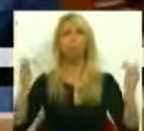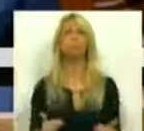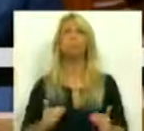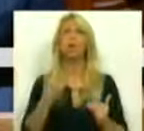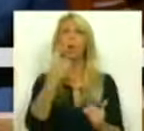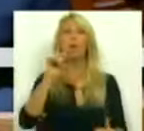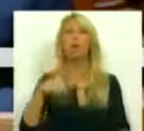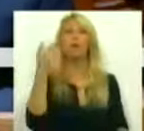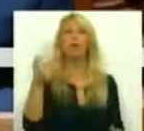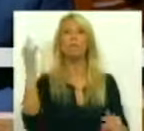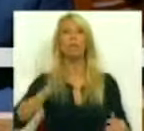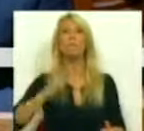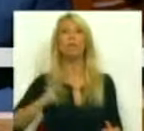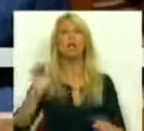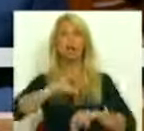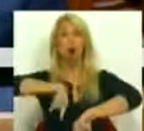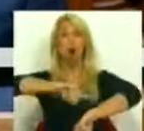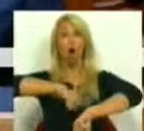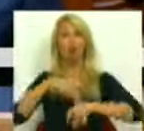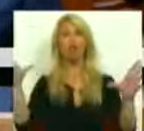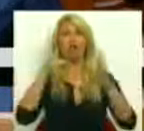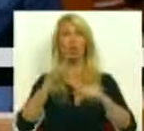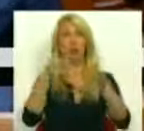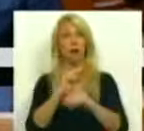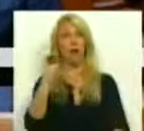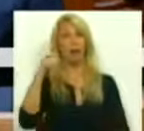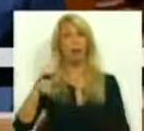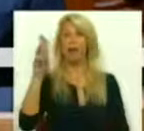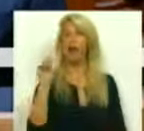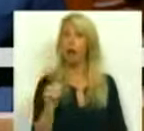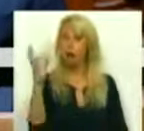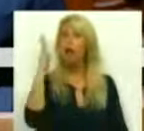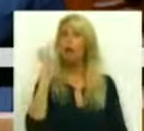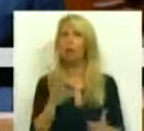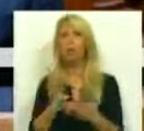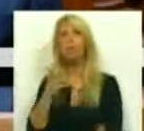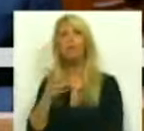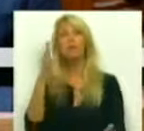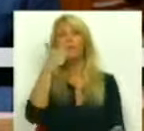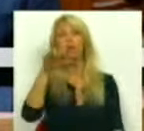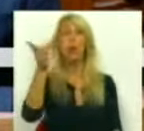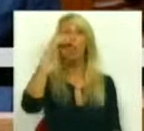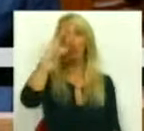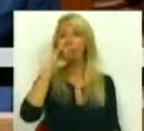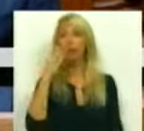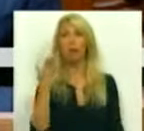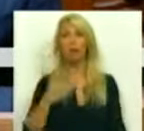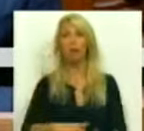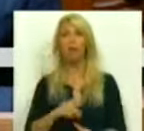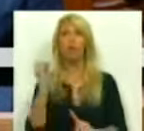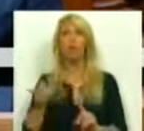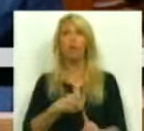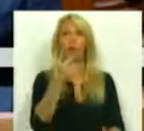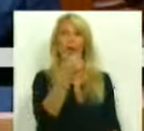de 1,7 milhões de horas extraordinárias no SNS, número muito significativo se nos lembrarmos que só em